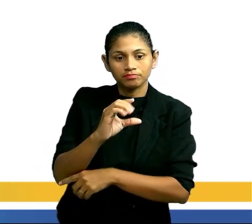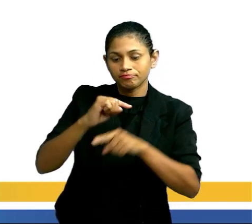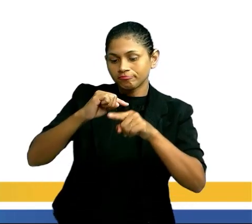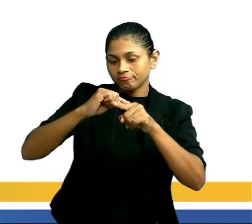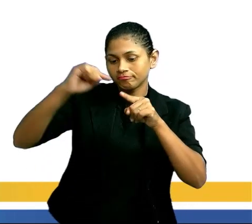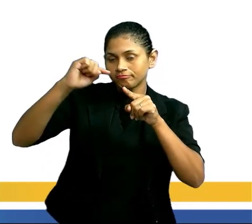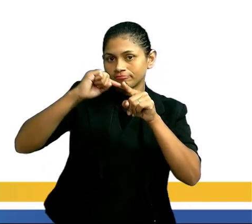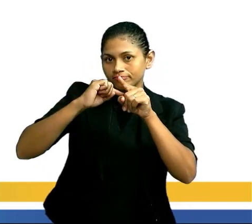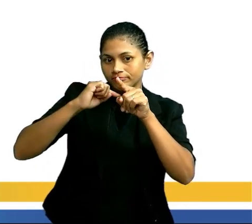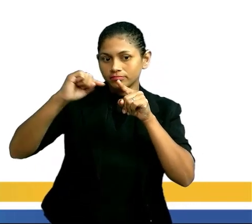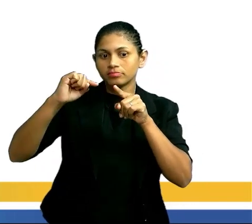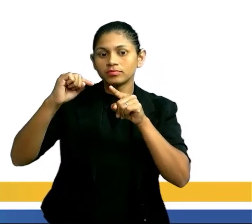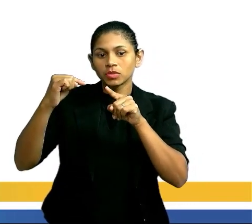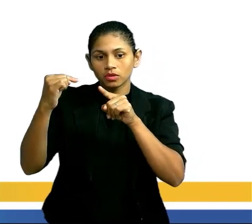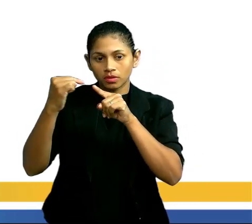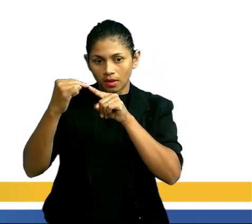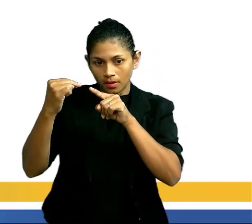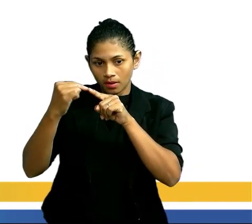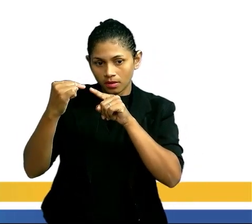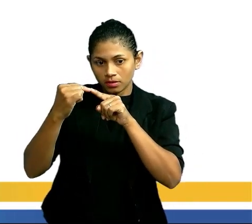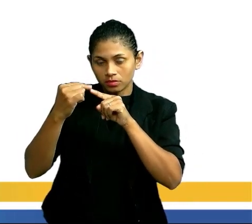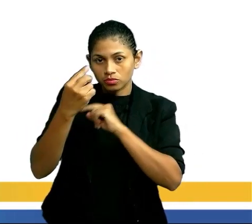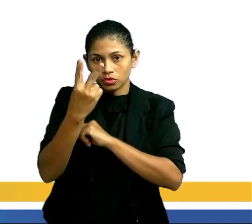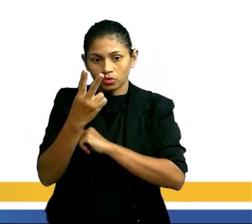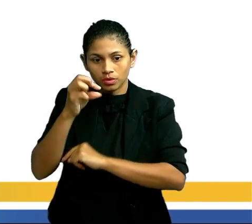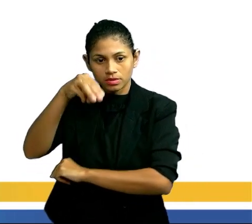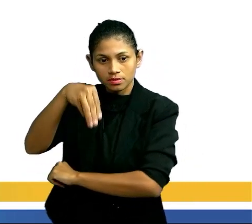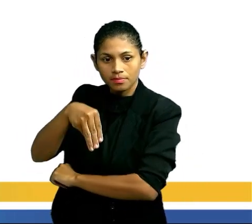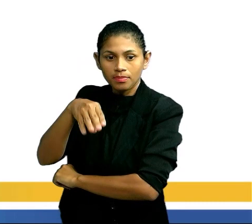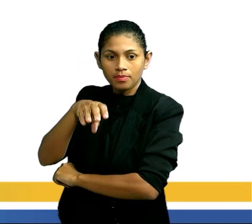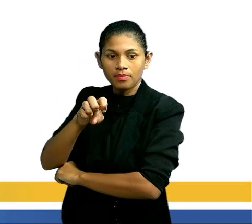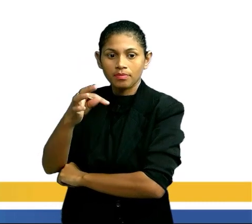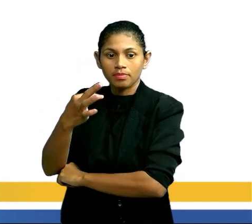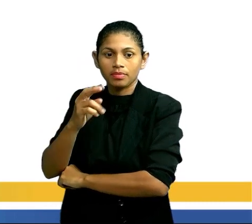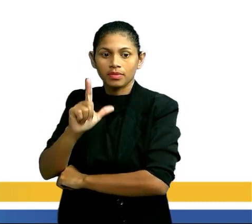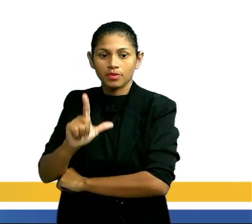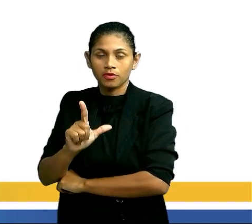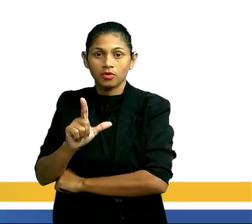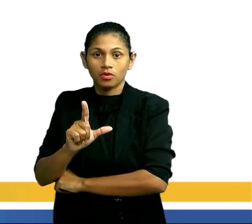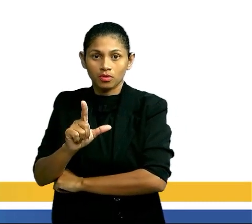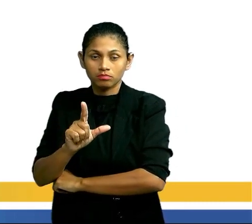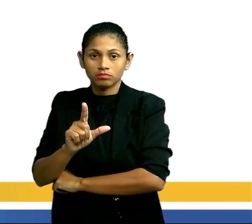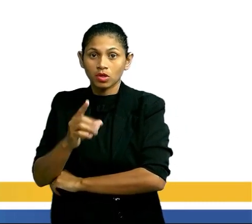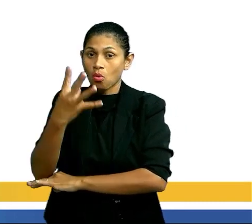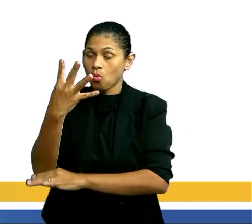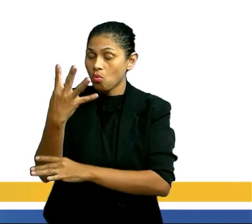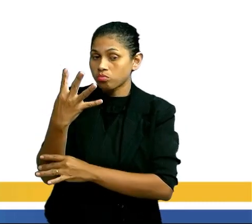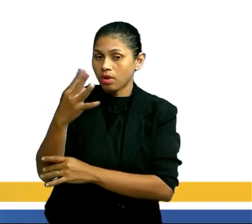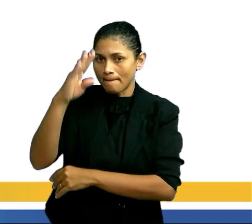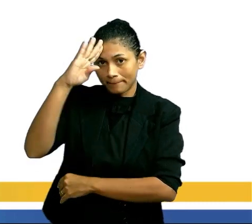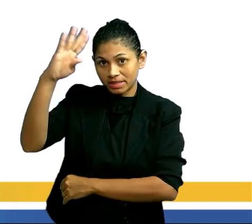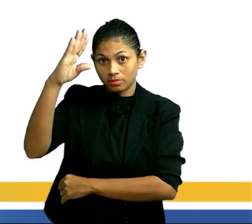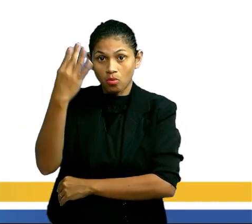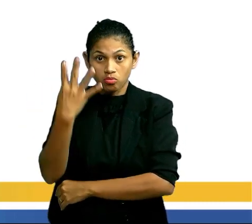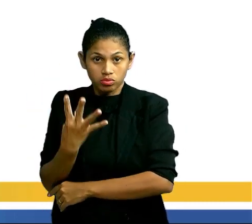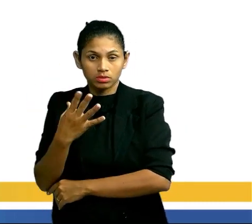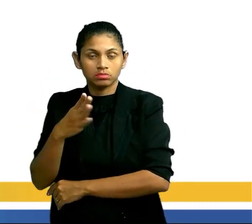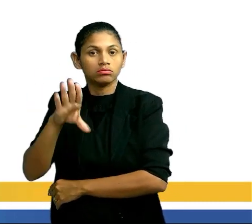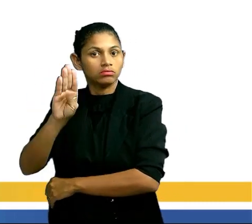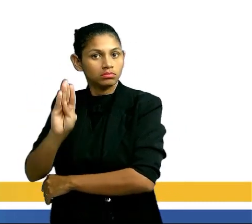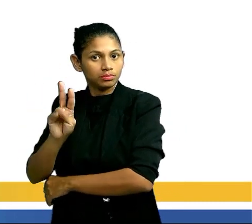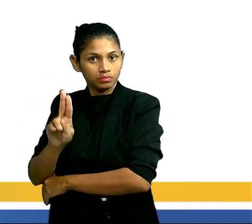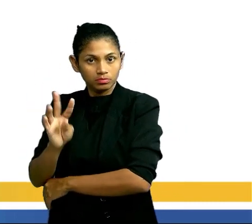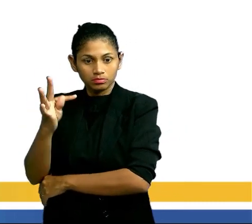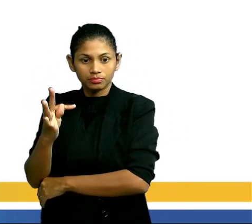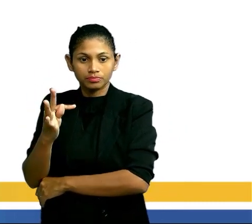metil no carbono de número 2, então eu vou ter um 2-metil. Na cadeia principal eu tenho 4 carbonos, então isso é um but.